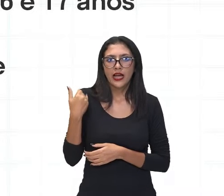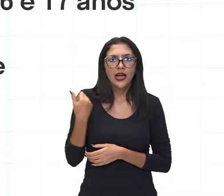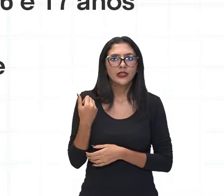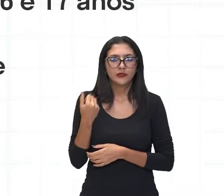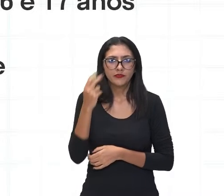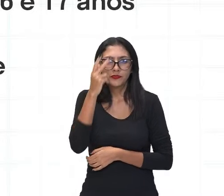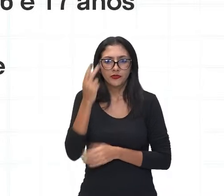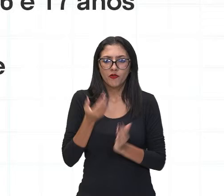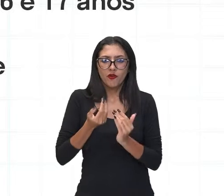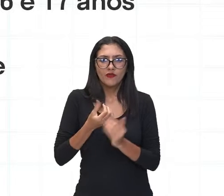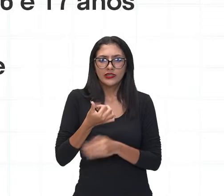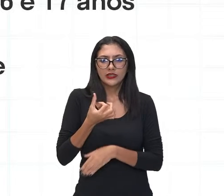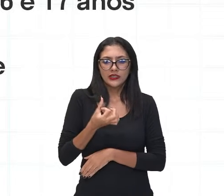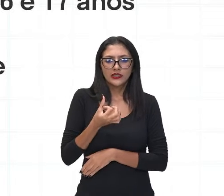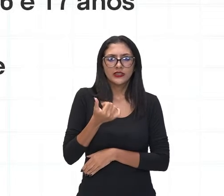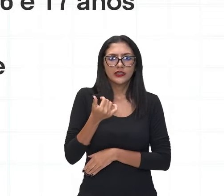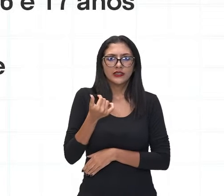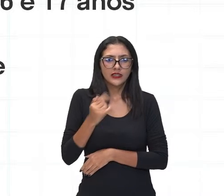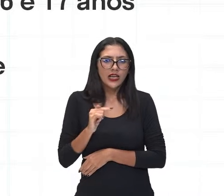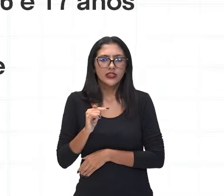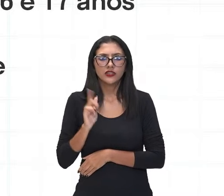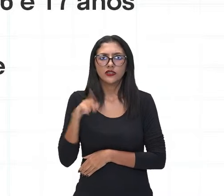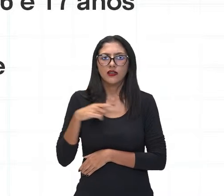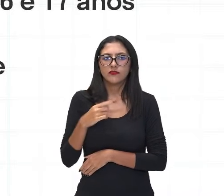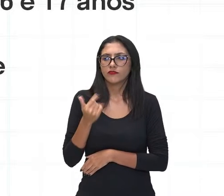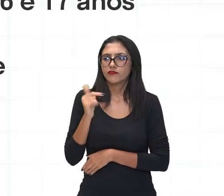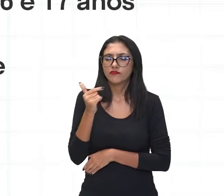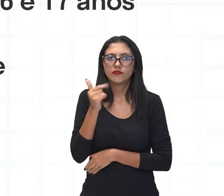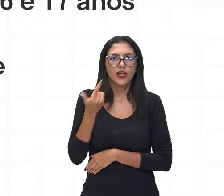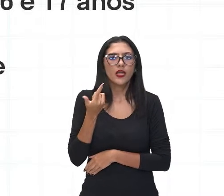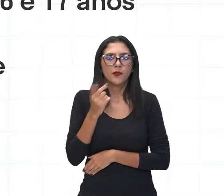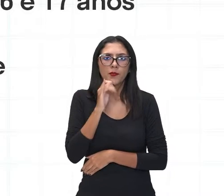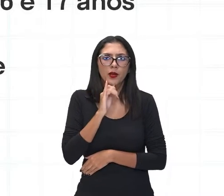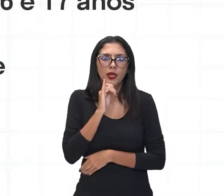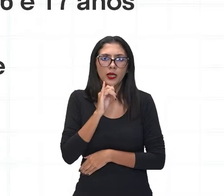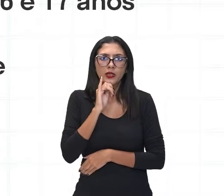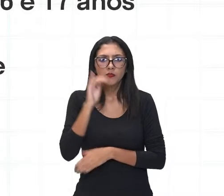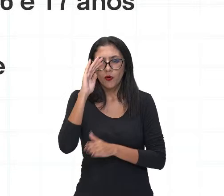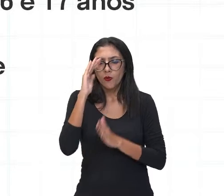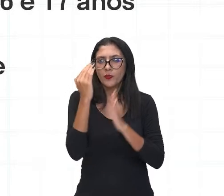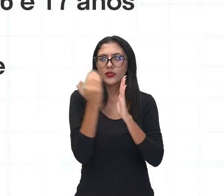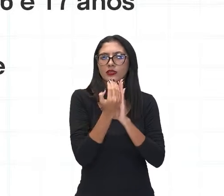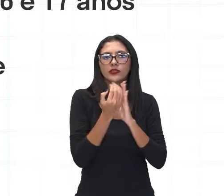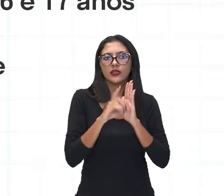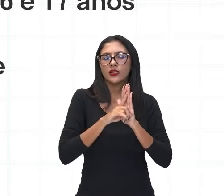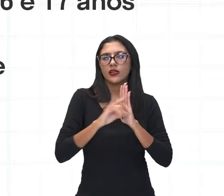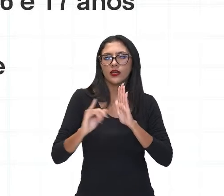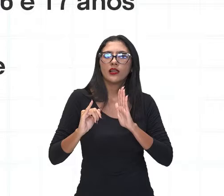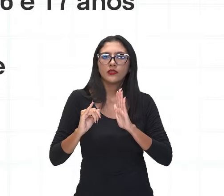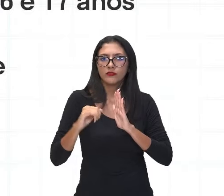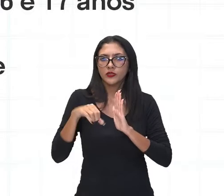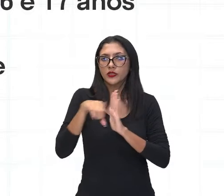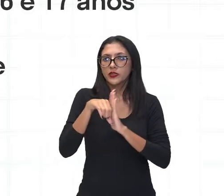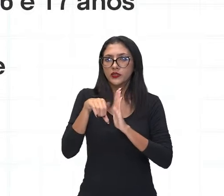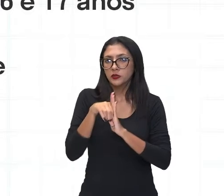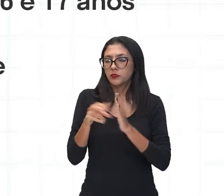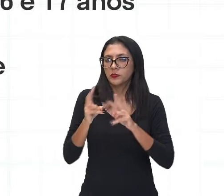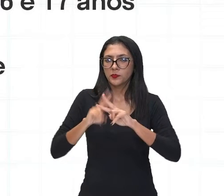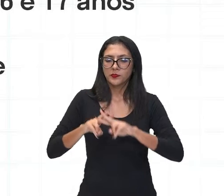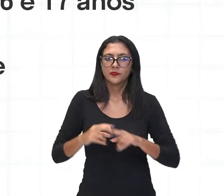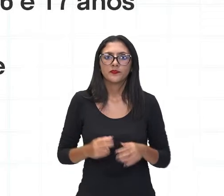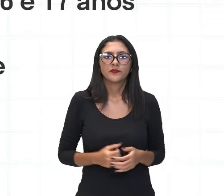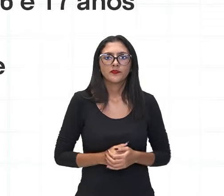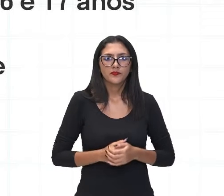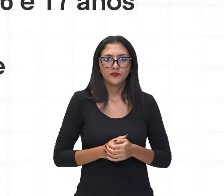17 anos não respondem penalmente. Nesse caso, apelam para o pânico e vendem